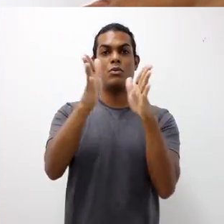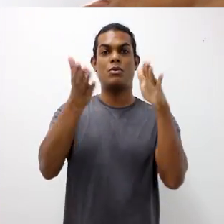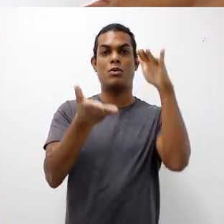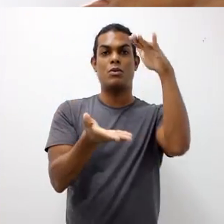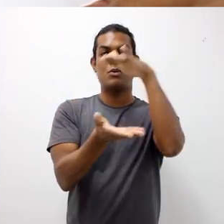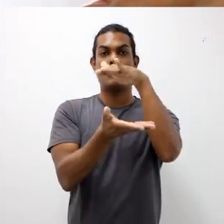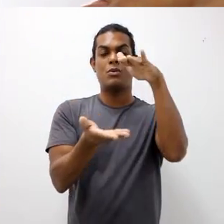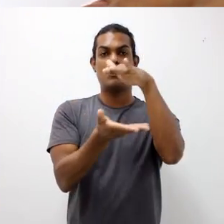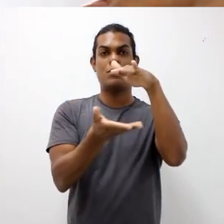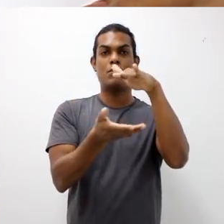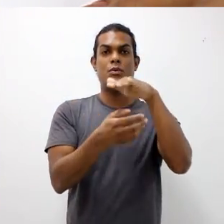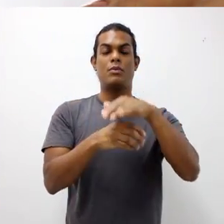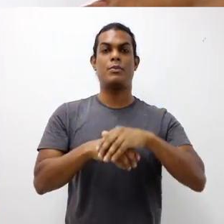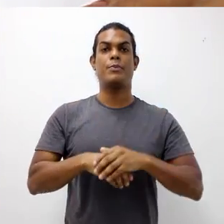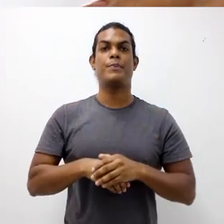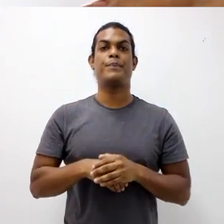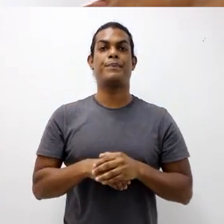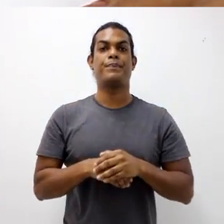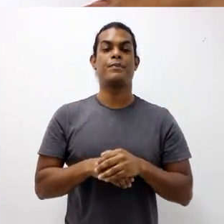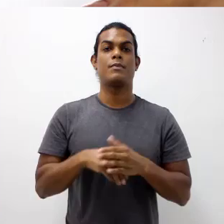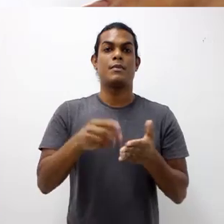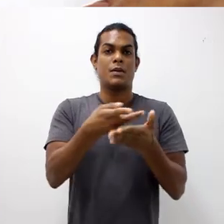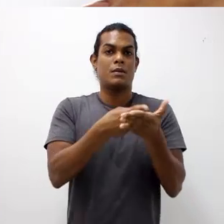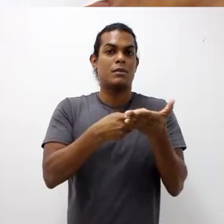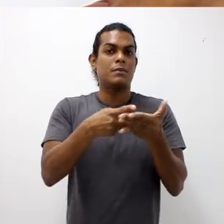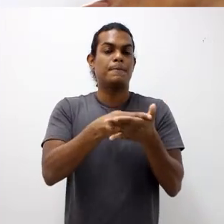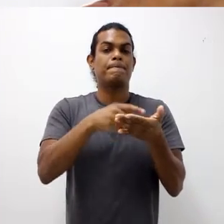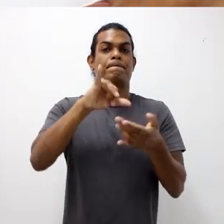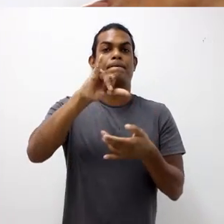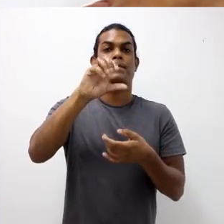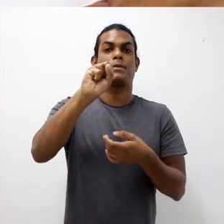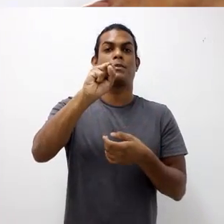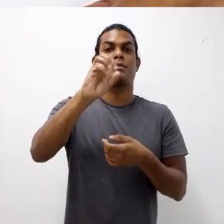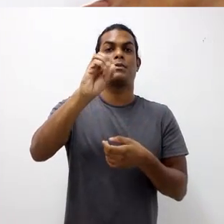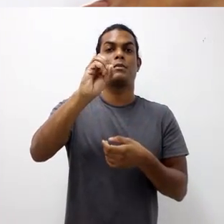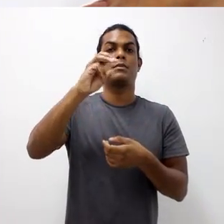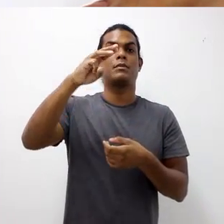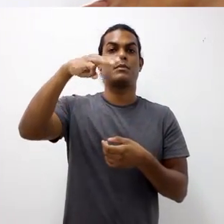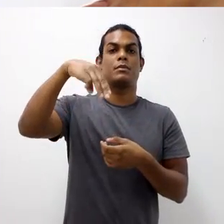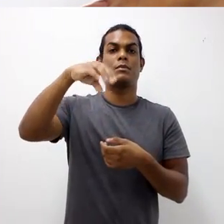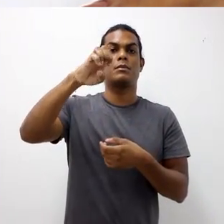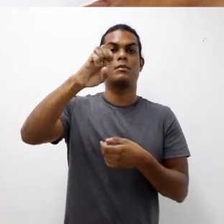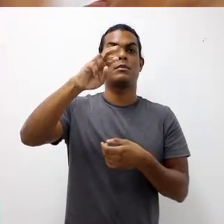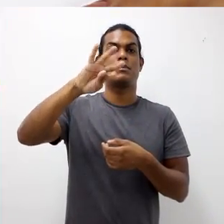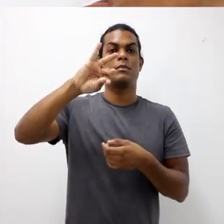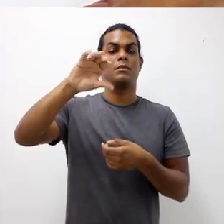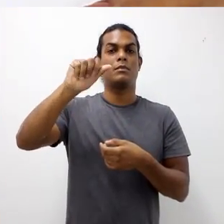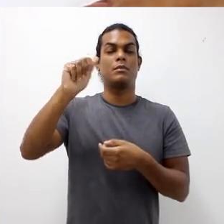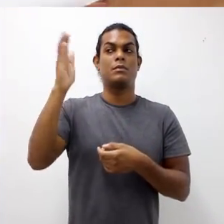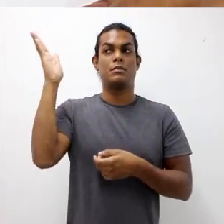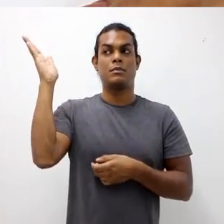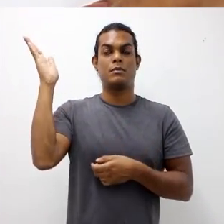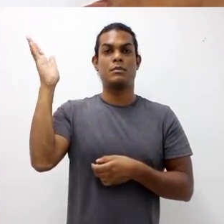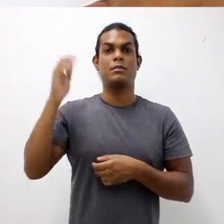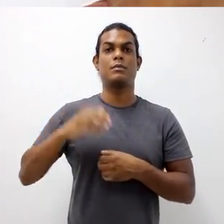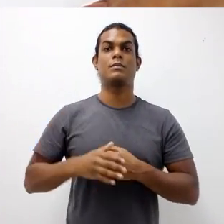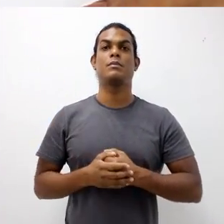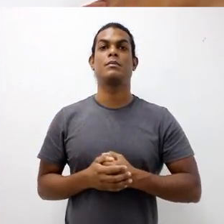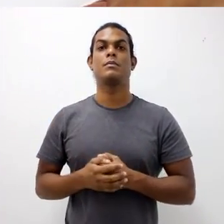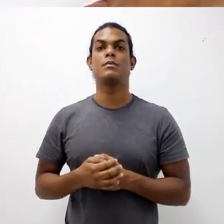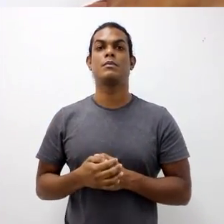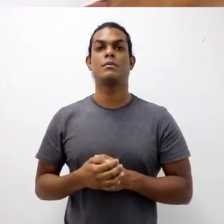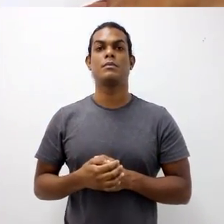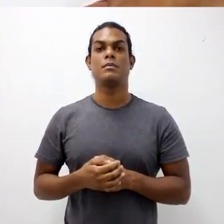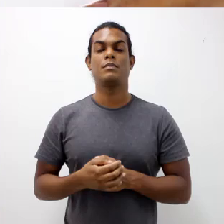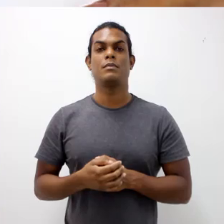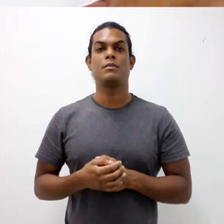mais usada, ficaria a face frontal aqui, a face lateral direita aqui e a face superior aqui. Por quê?